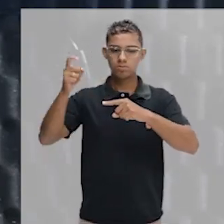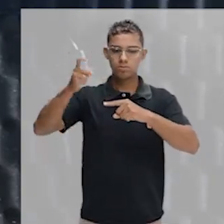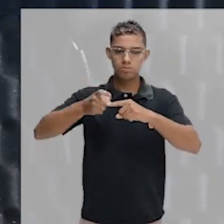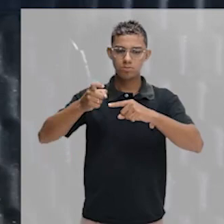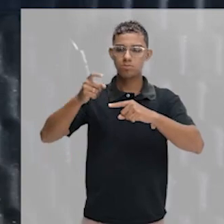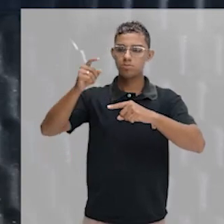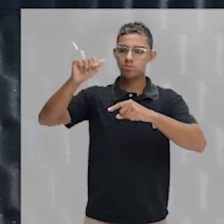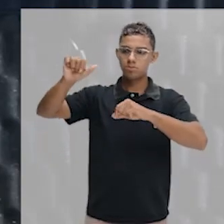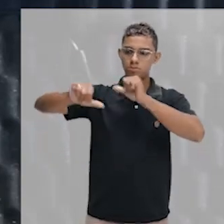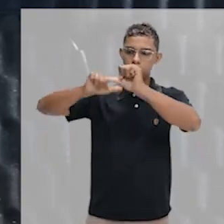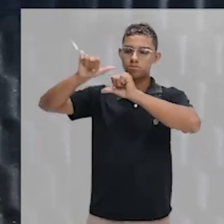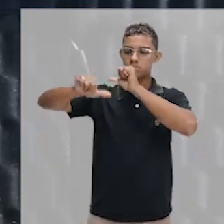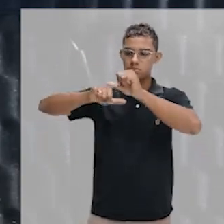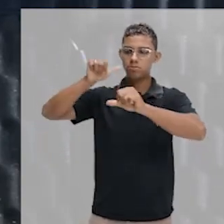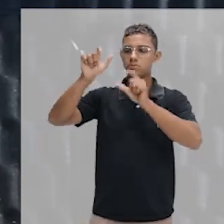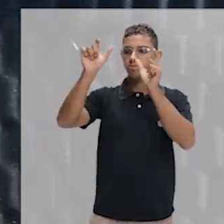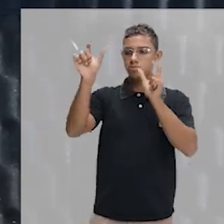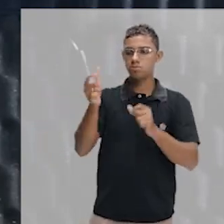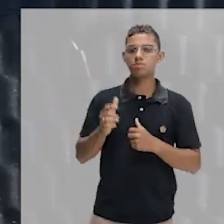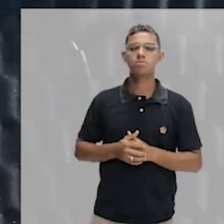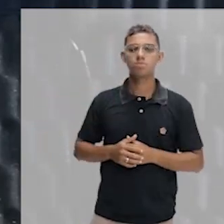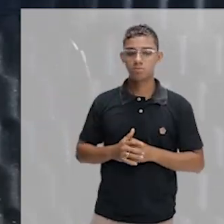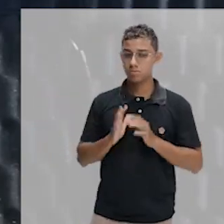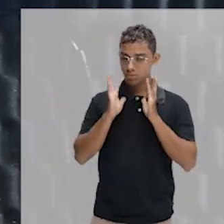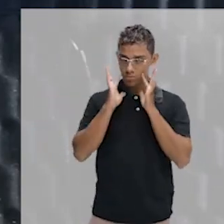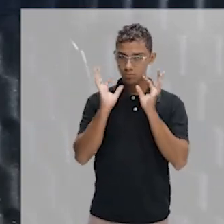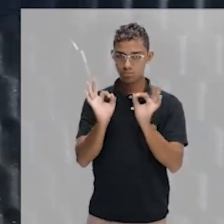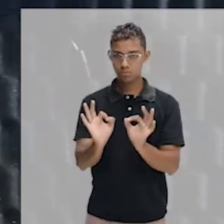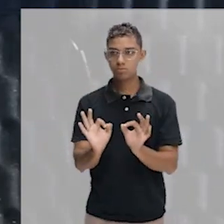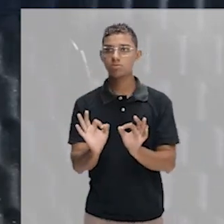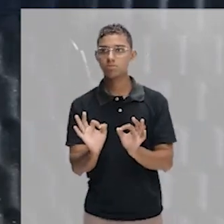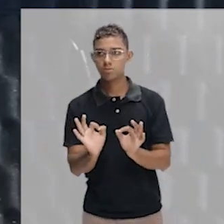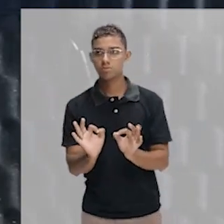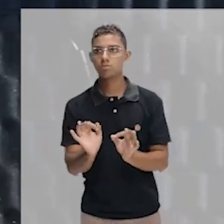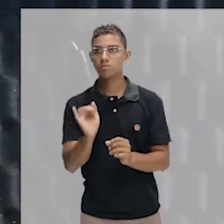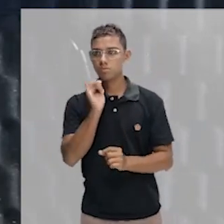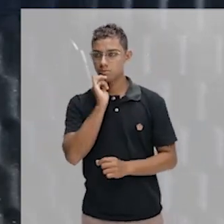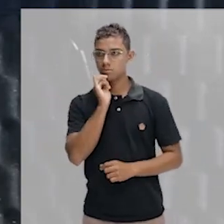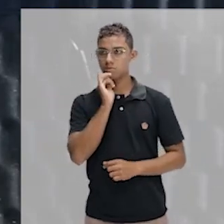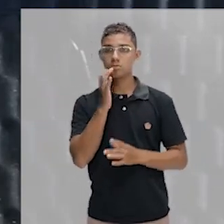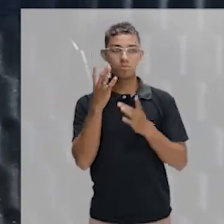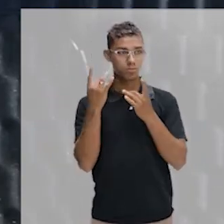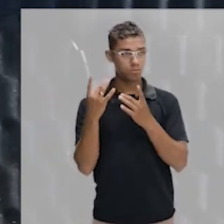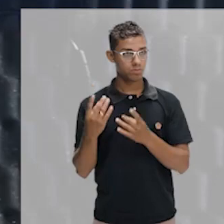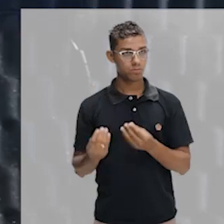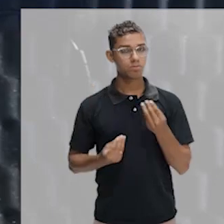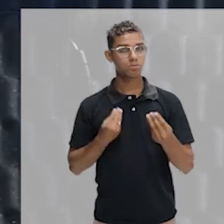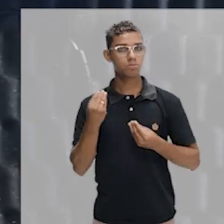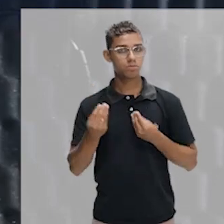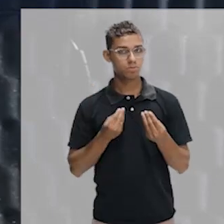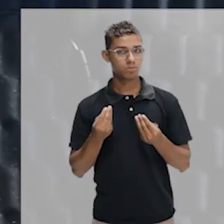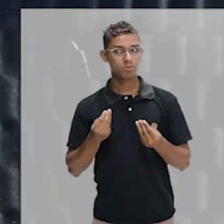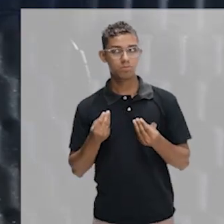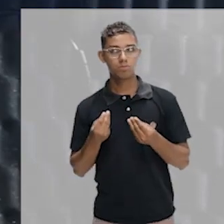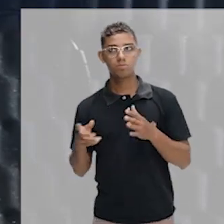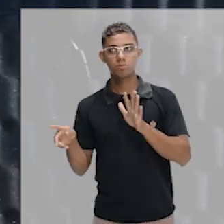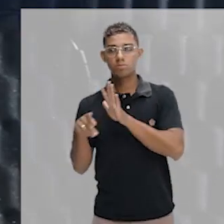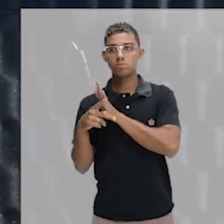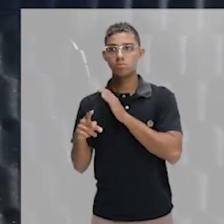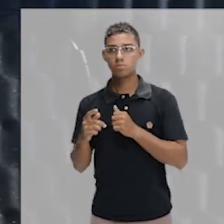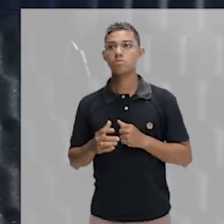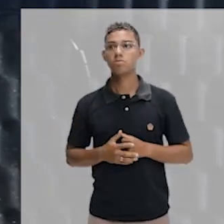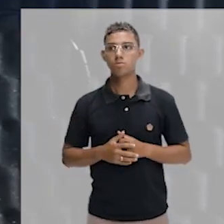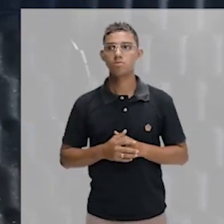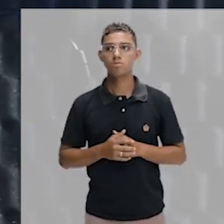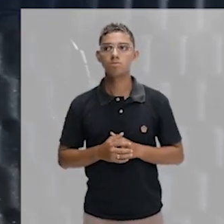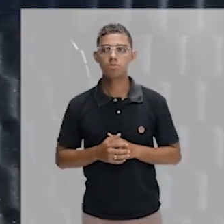no expoente Tá bom então muita atenção muito cuidado com esses detalhes porque a forma como a questão se apresenta para você a forma